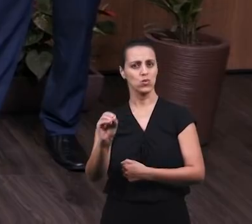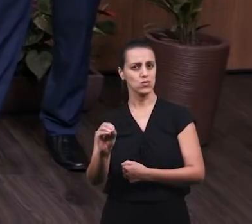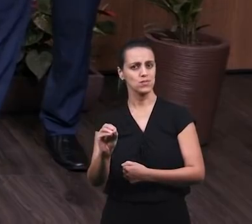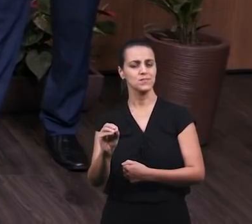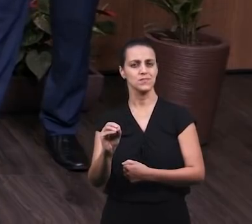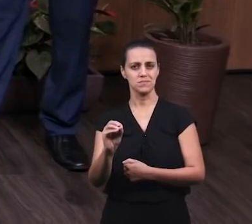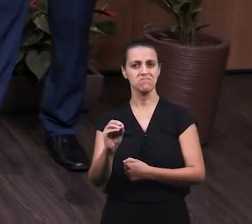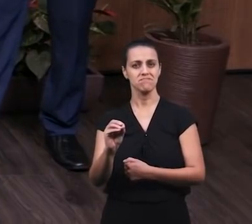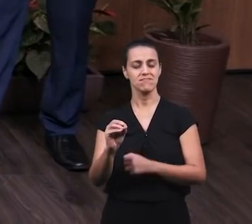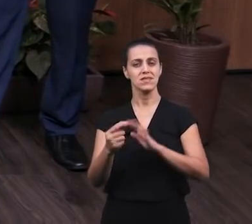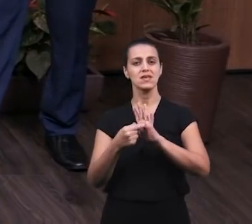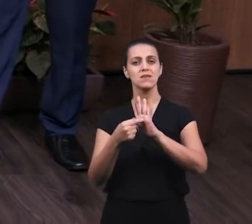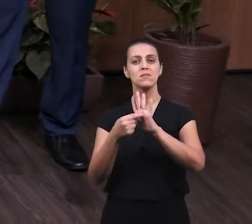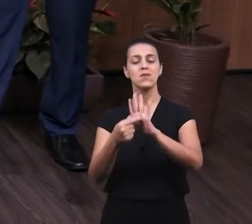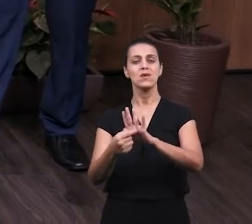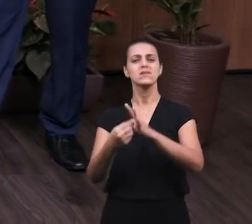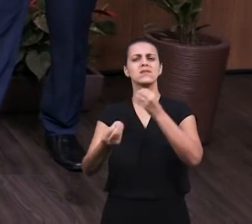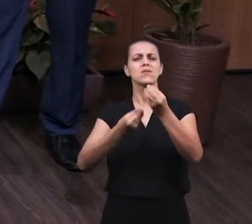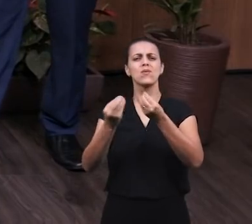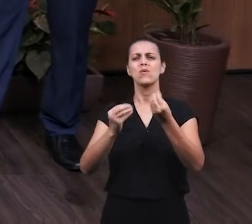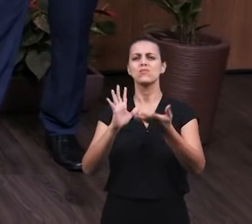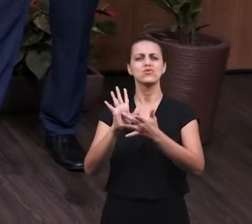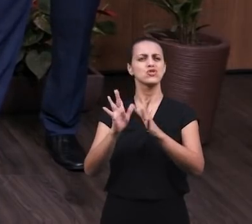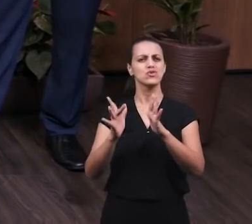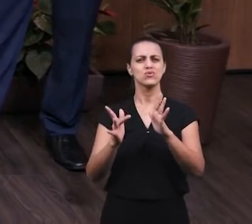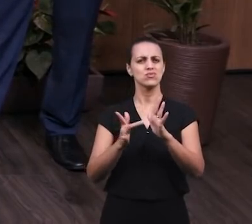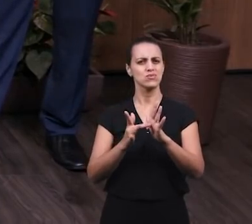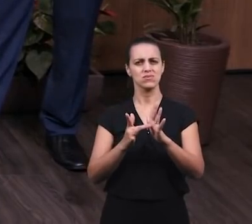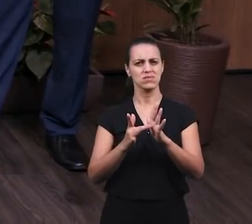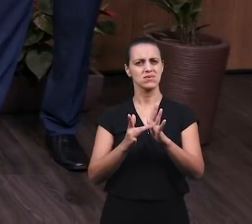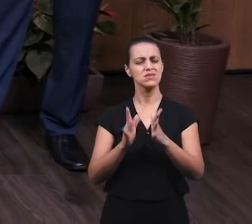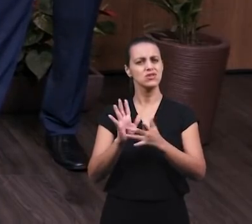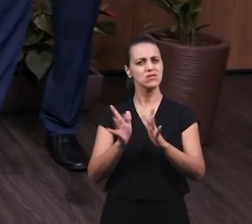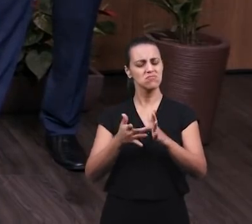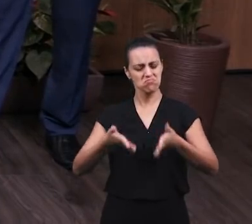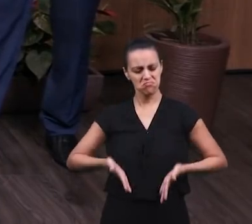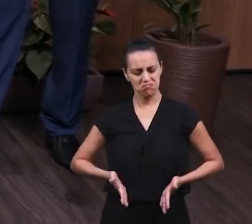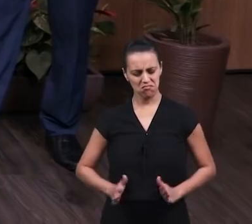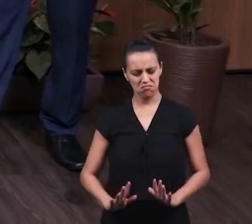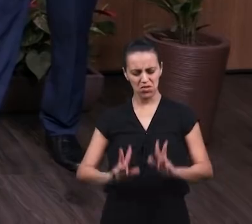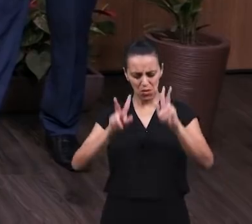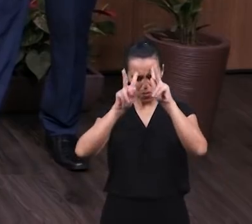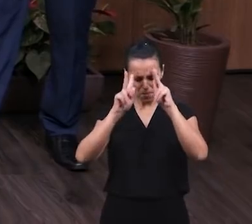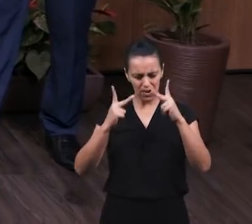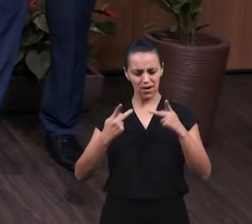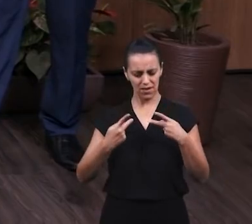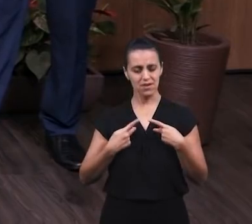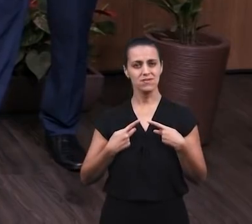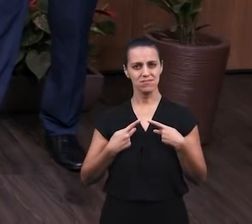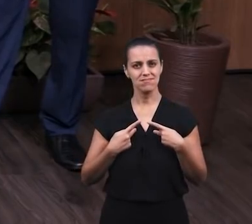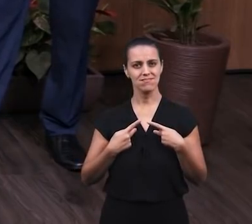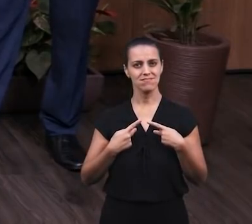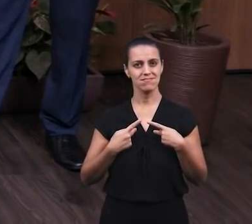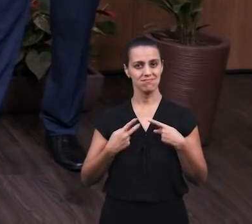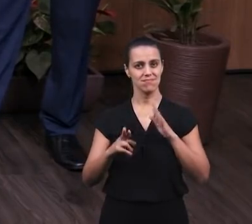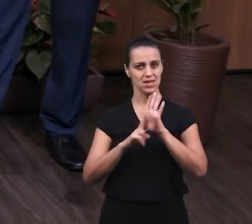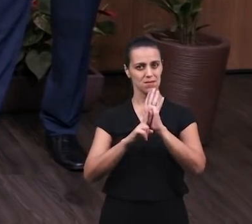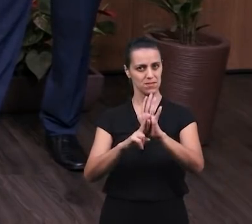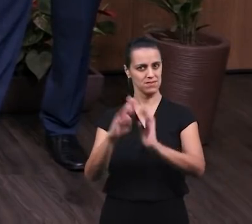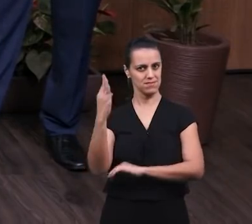da natureza do Senhor Jesus. O Senhor Jesus, como homem, representado pela